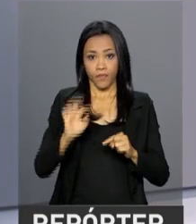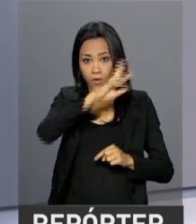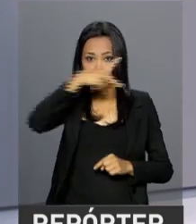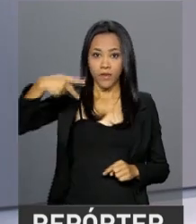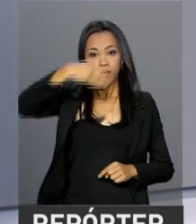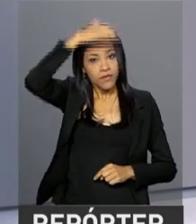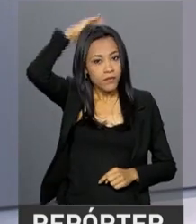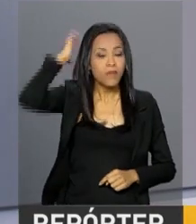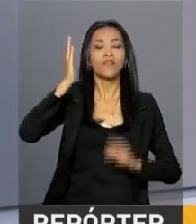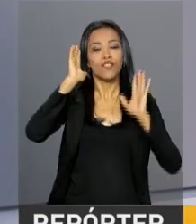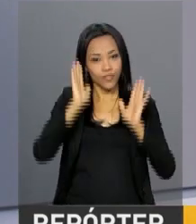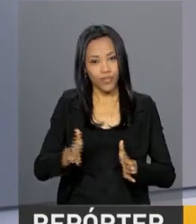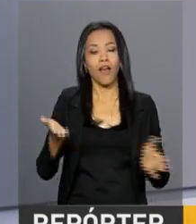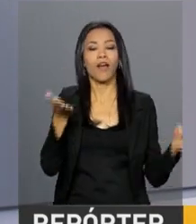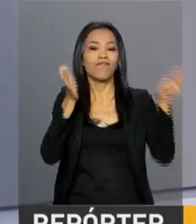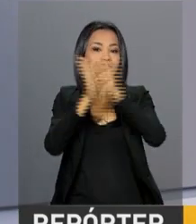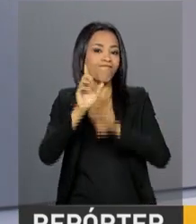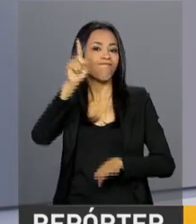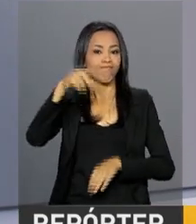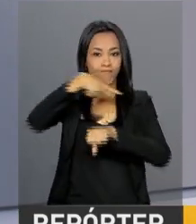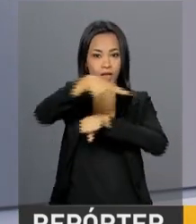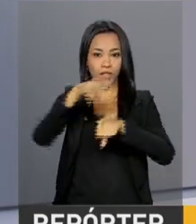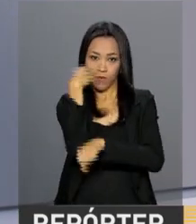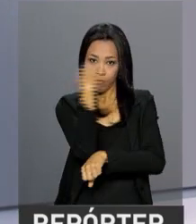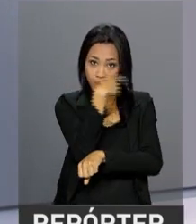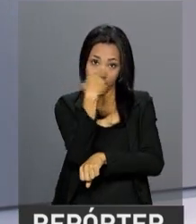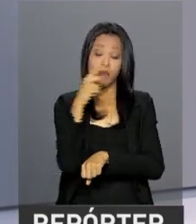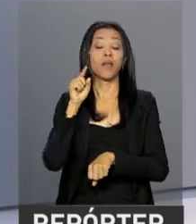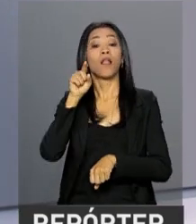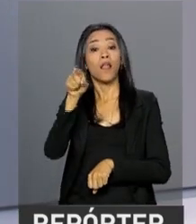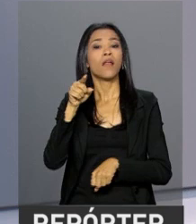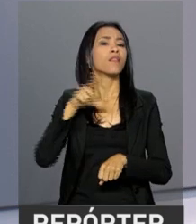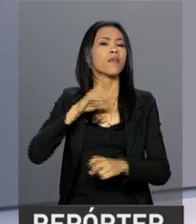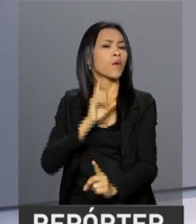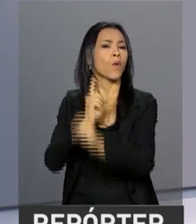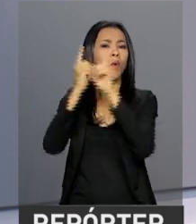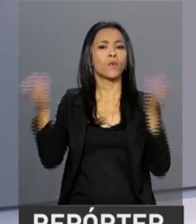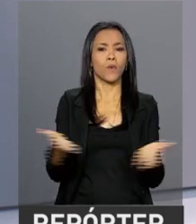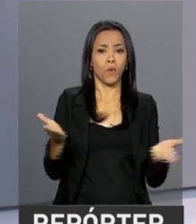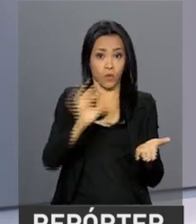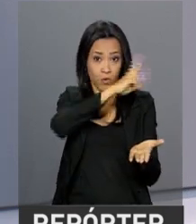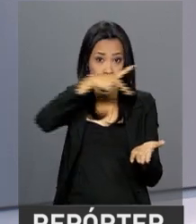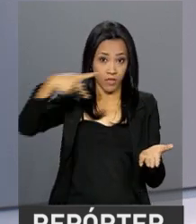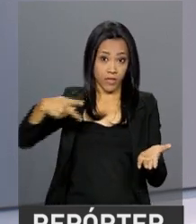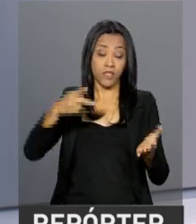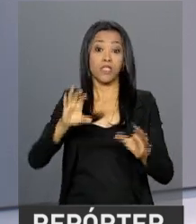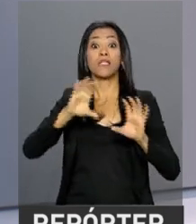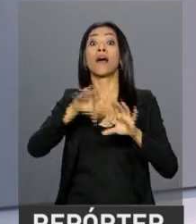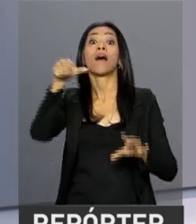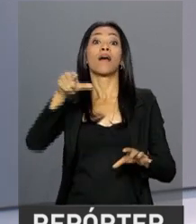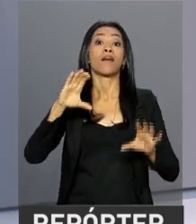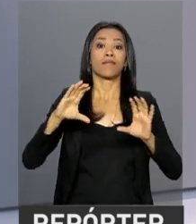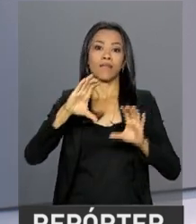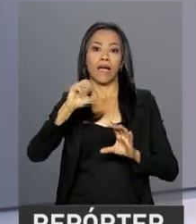presidente Michel Temer já está na Rússia para visita oficial na agenda temer tem encontro hoje com o presidente da câmara dos deputados